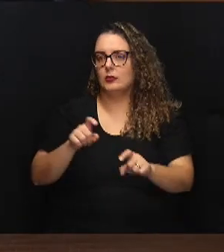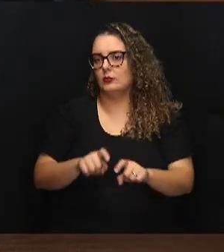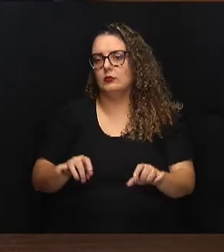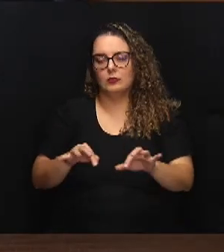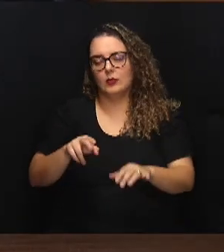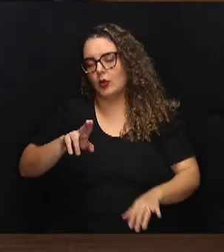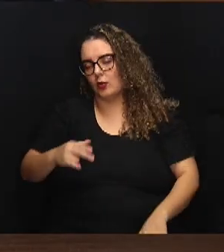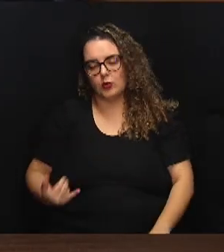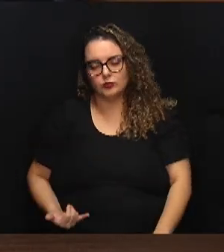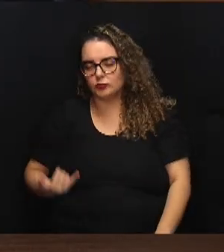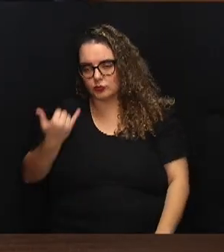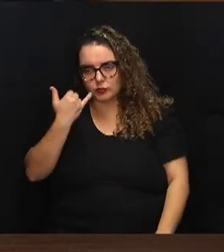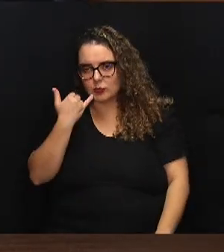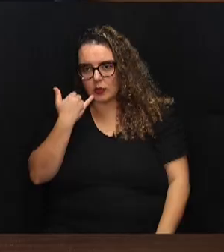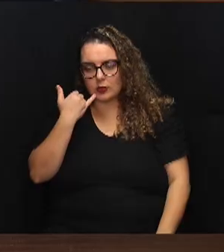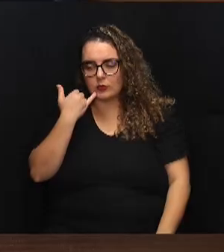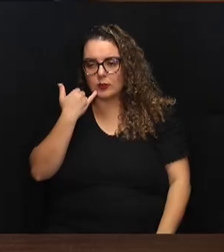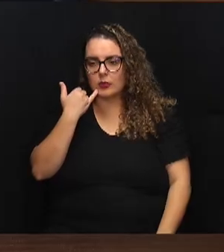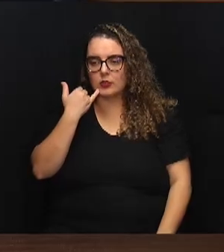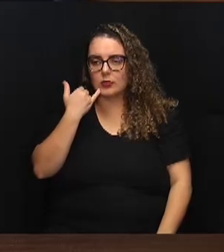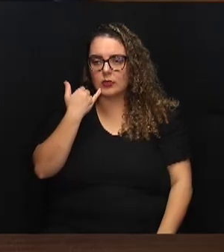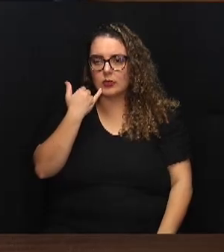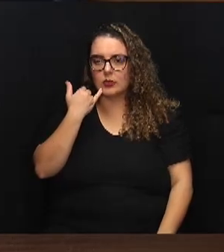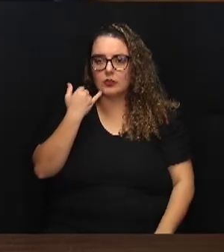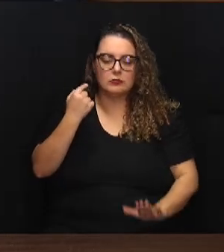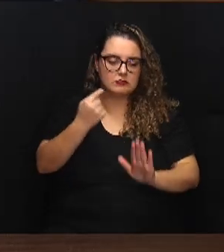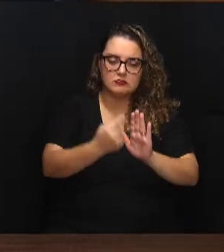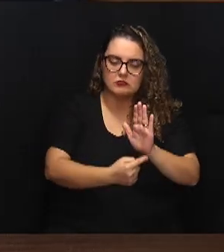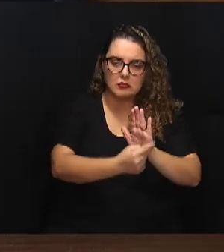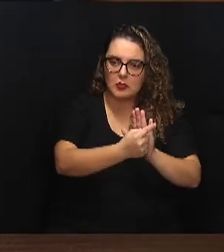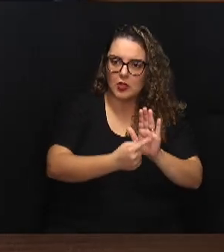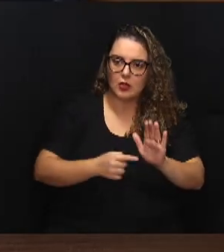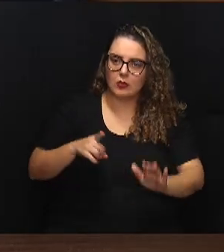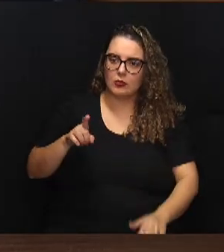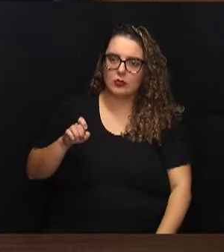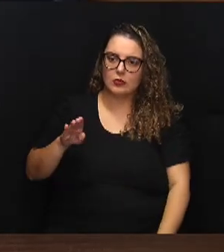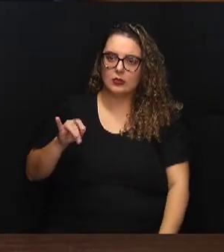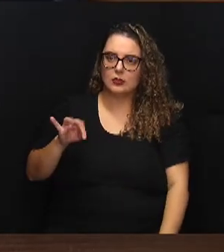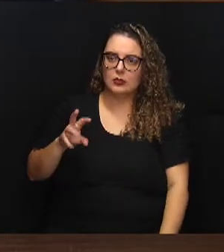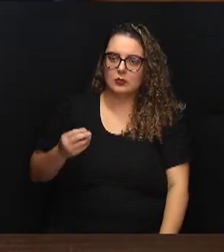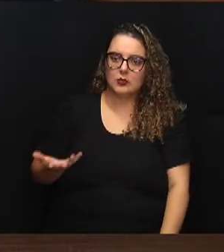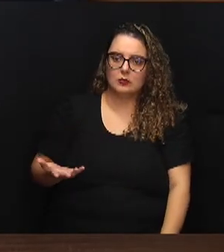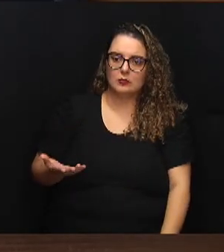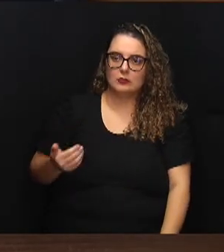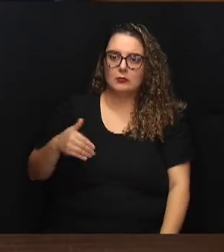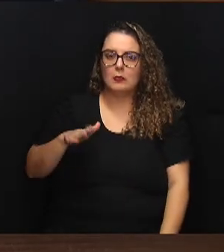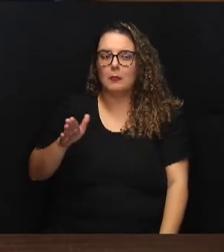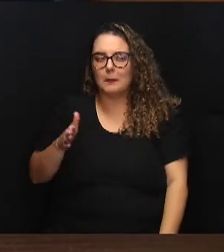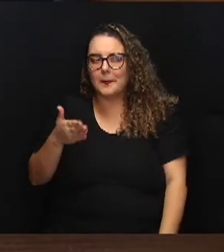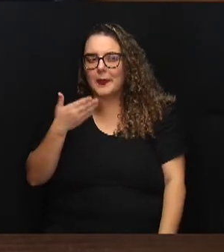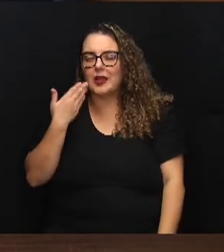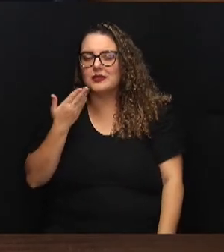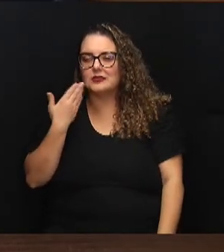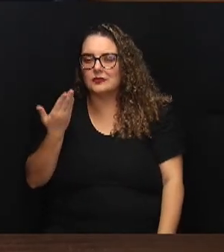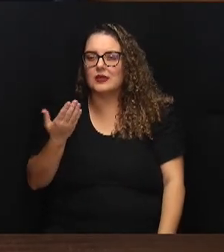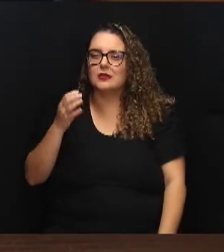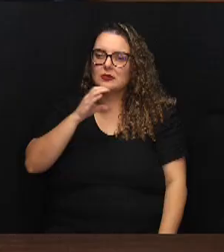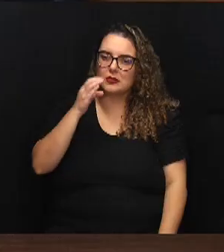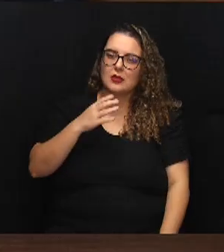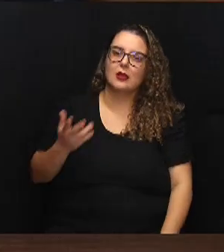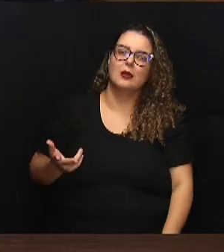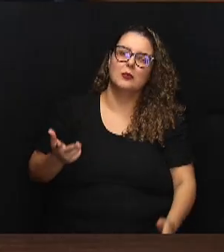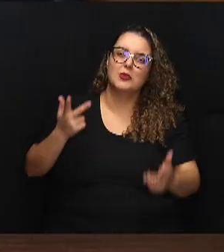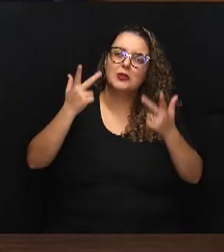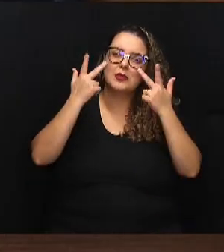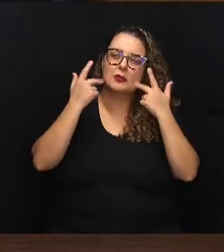via celular, e vai cancelar esses débitos. Vai ser muito mais prático e amigável do